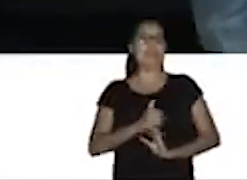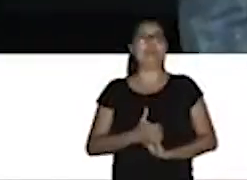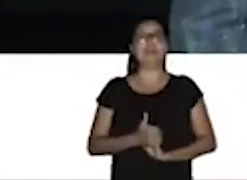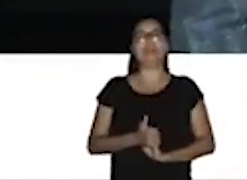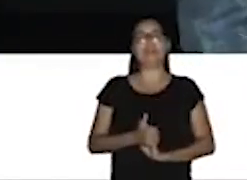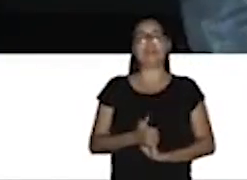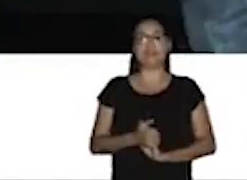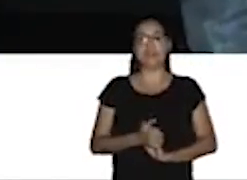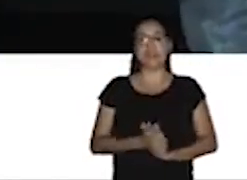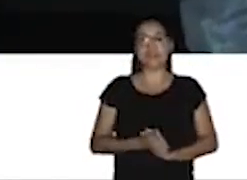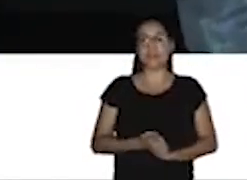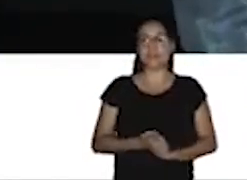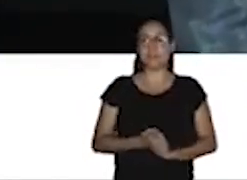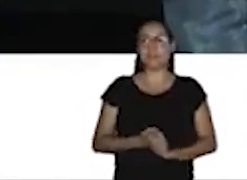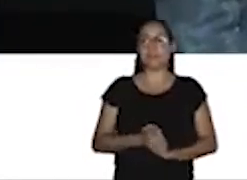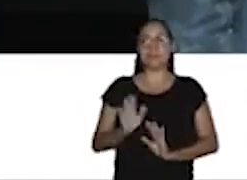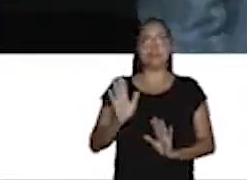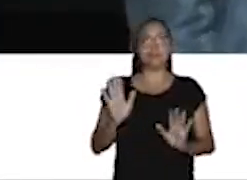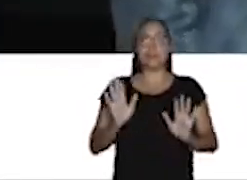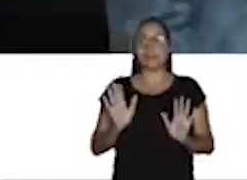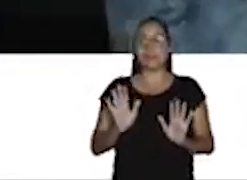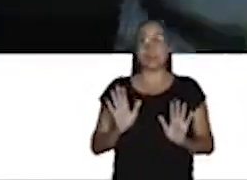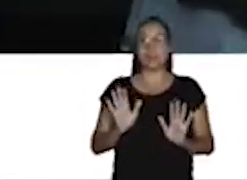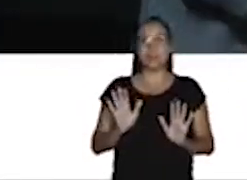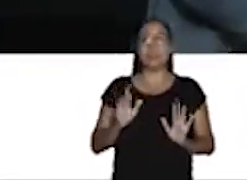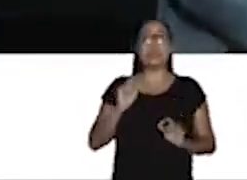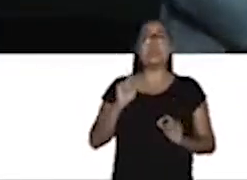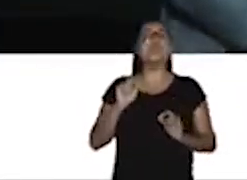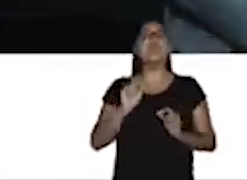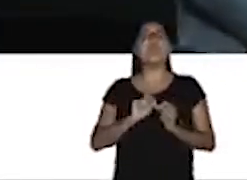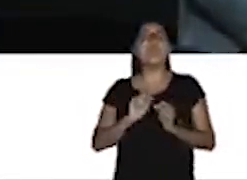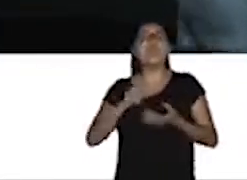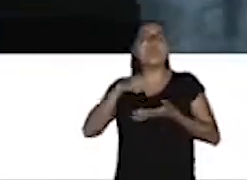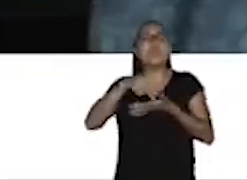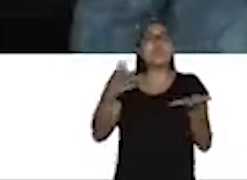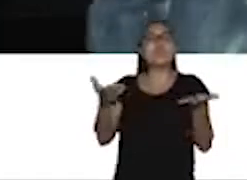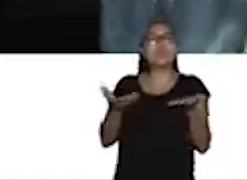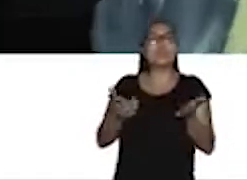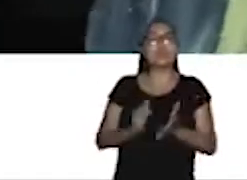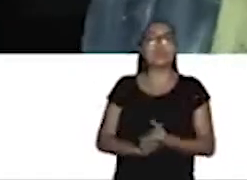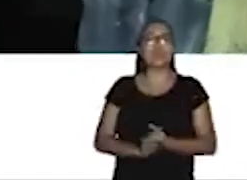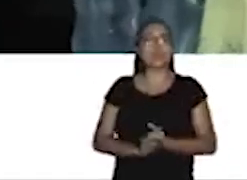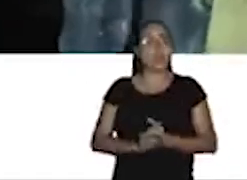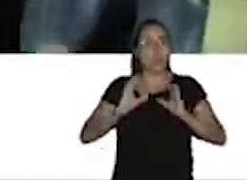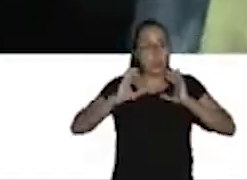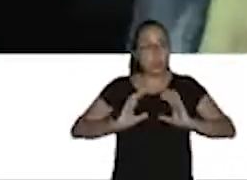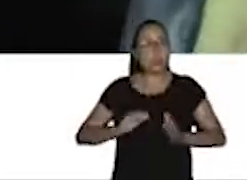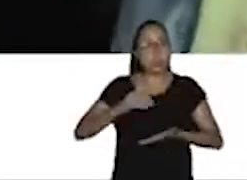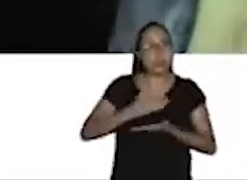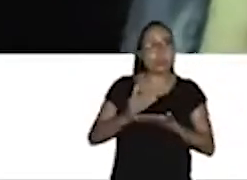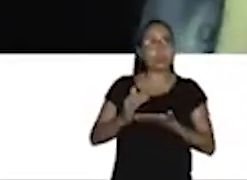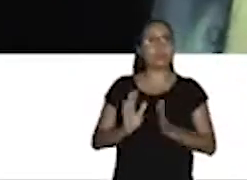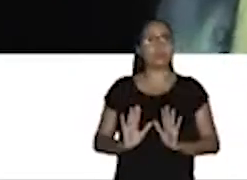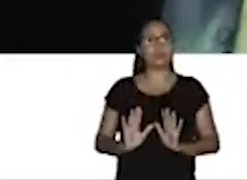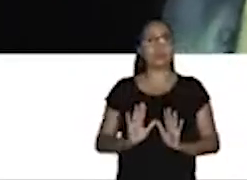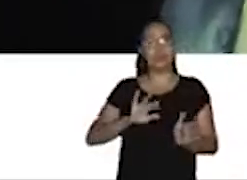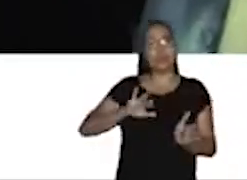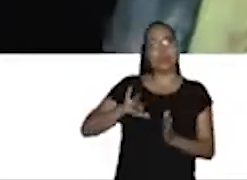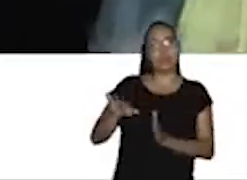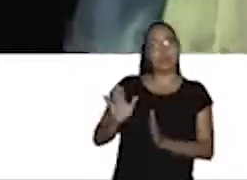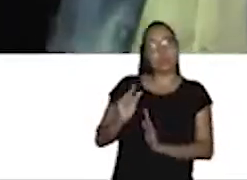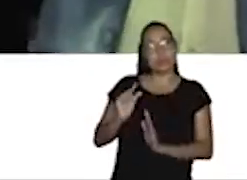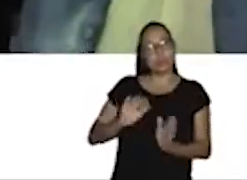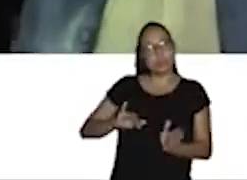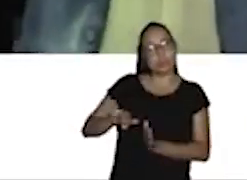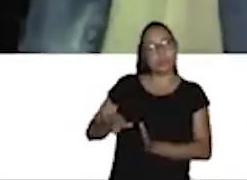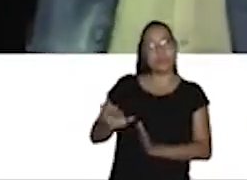mas agora eu vou fazer. Não, o que vai fazer? Que número? O quê? Pose inicial. Não, não. Pose inicial. Mais pro ladinho um pouquinho,